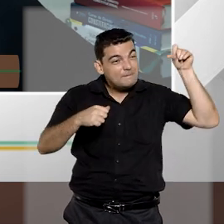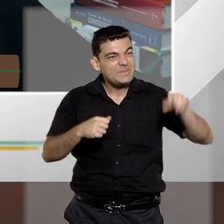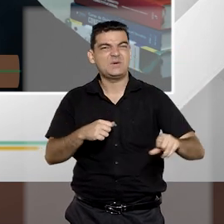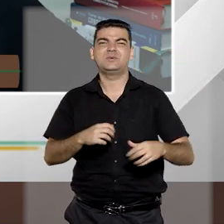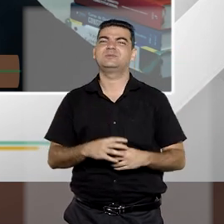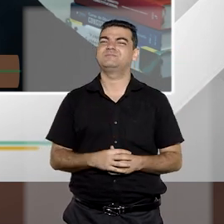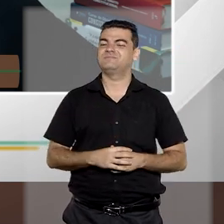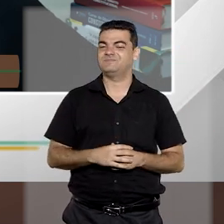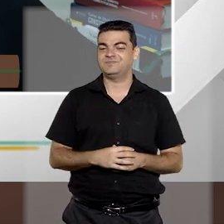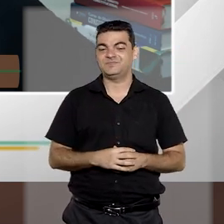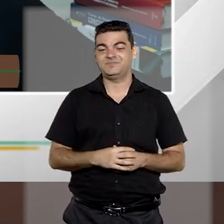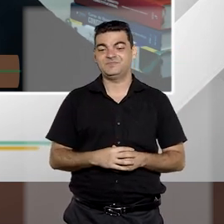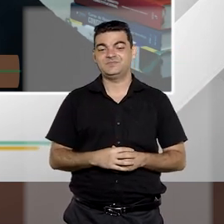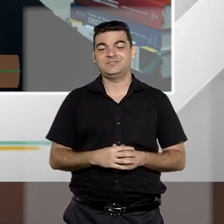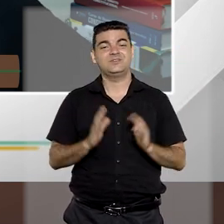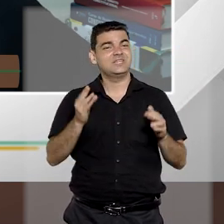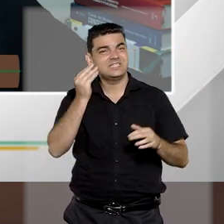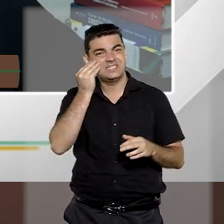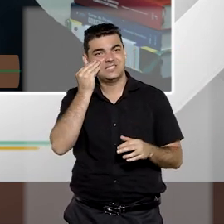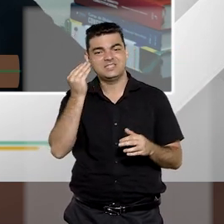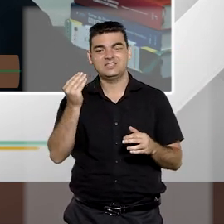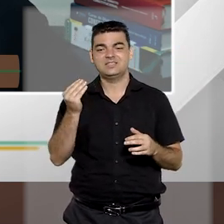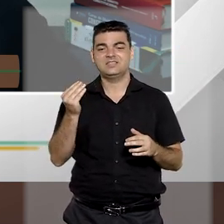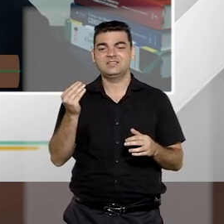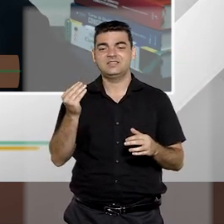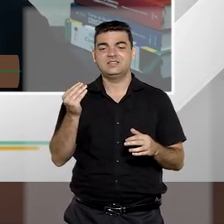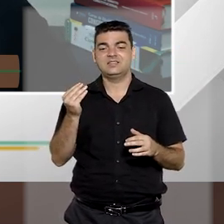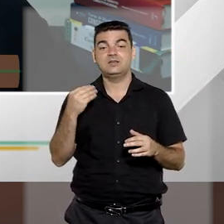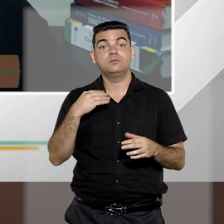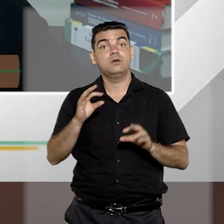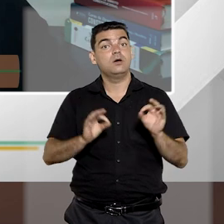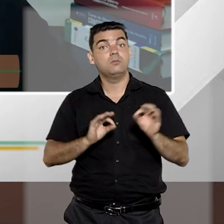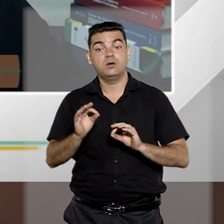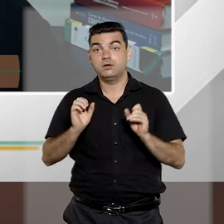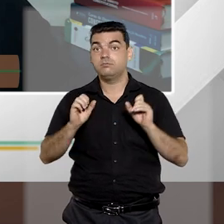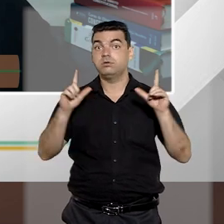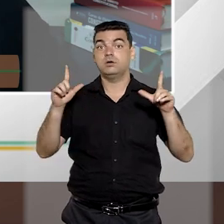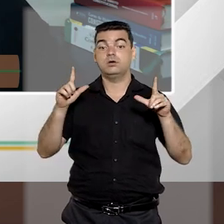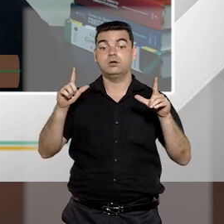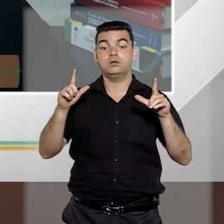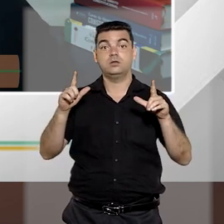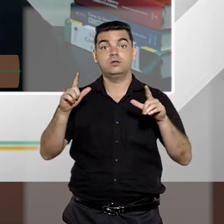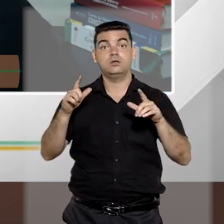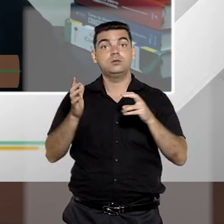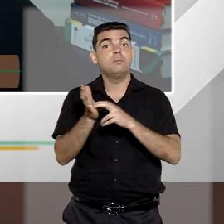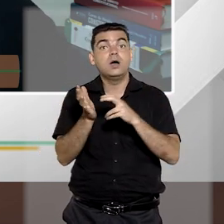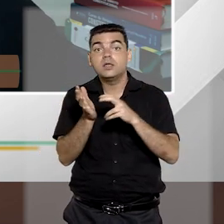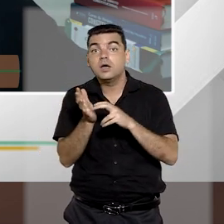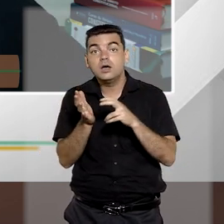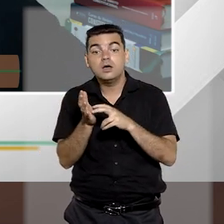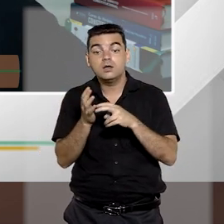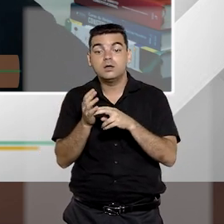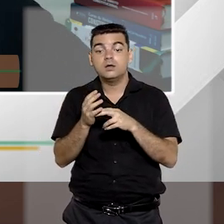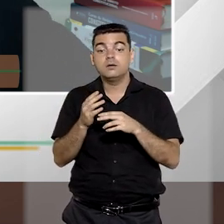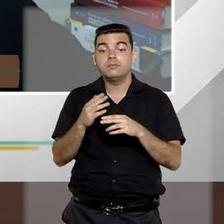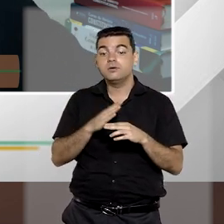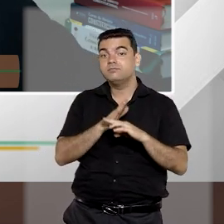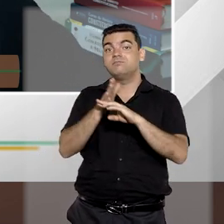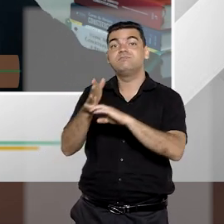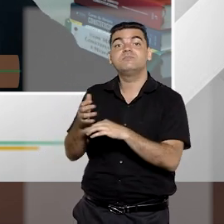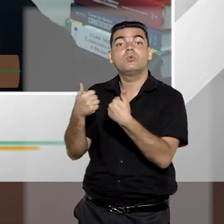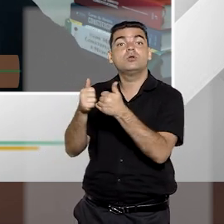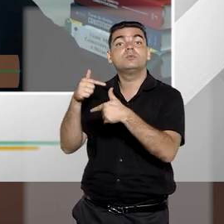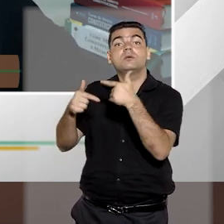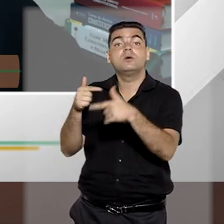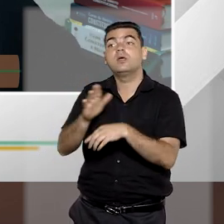eu já tive inúmeras situações, desde você se organizar, levantar cedo, às vezes, né, no auge da madrugada para sair